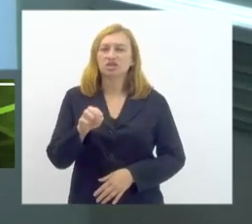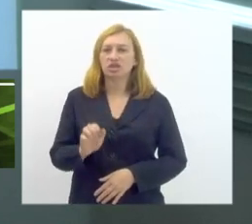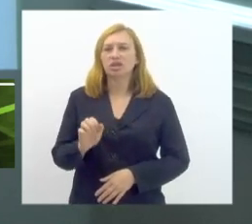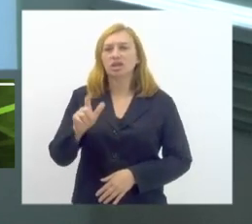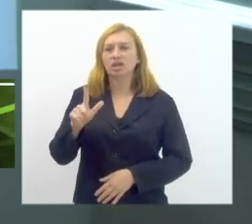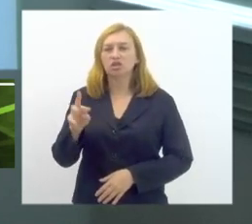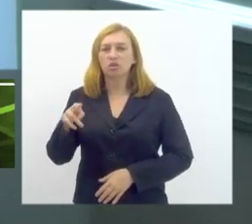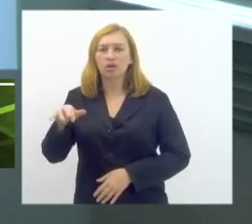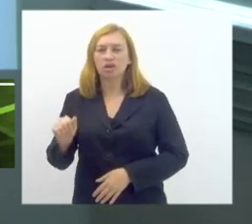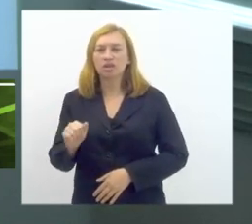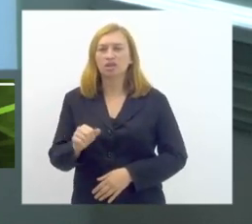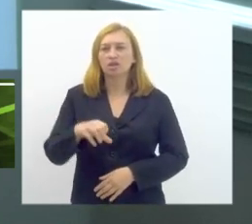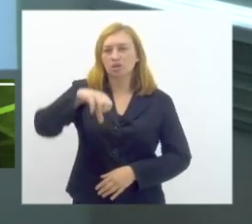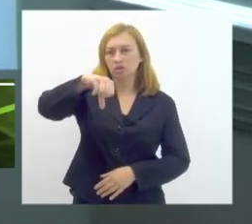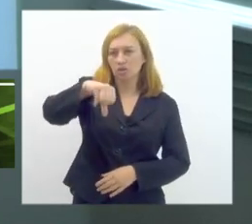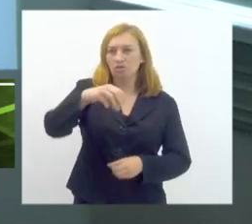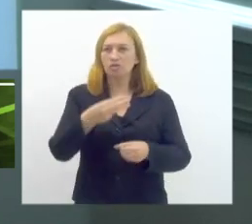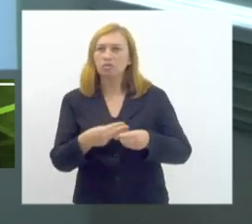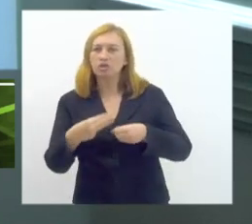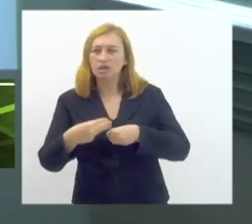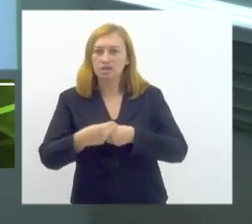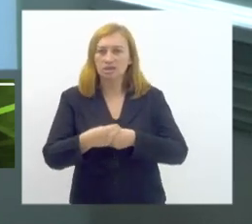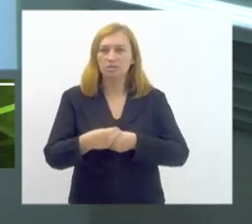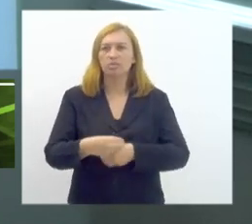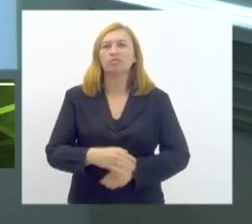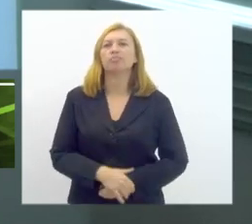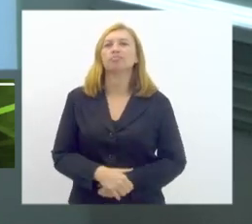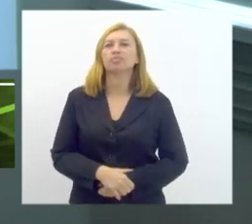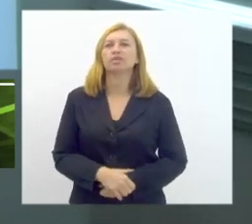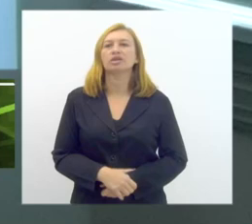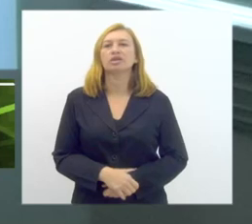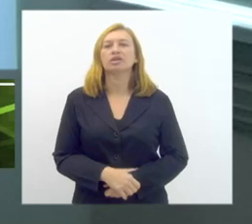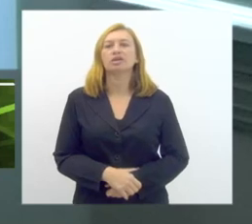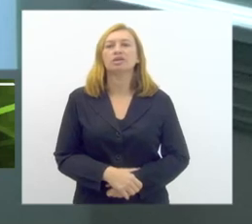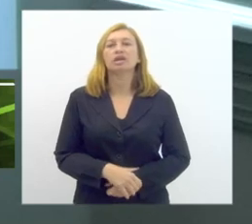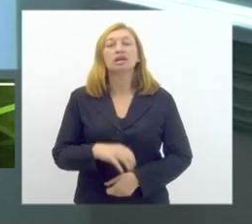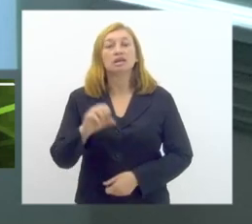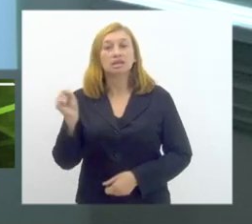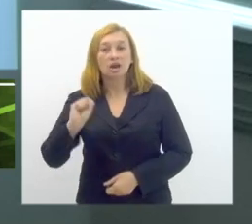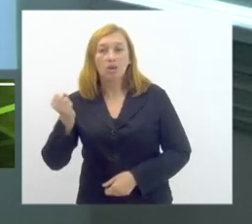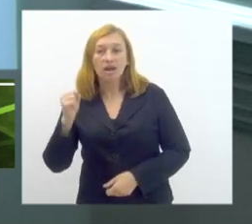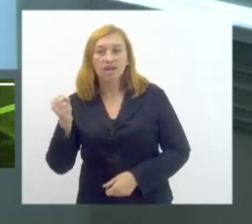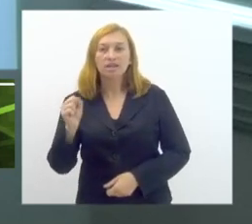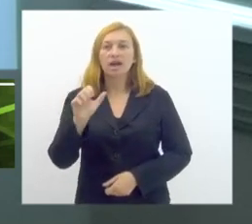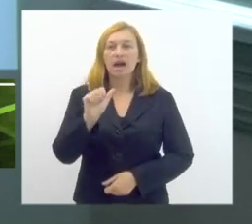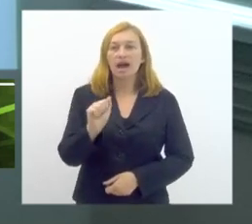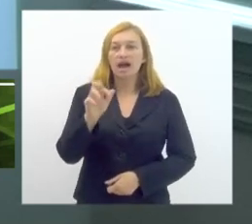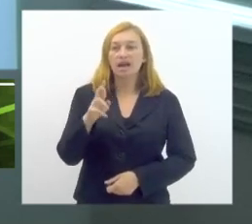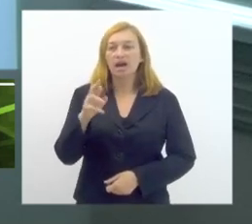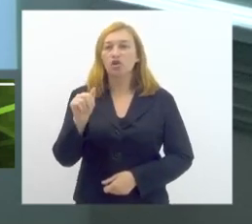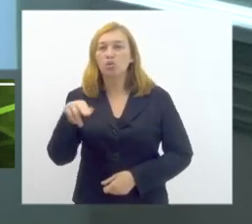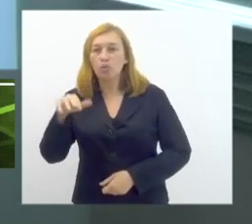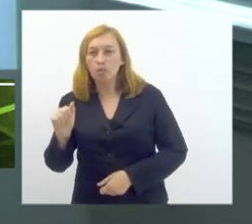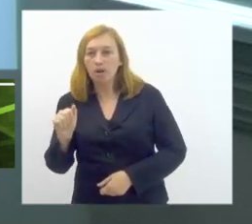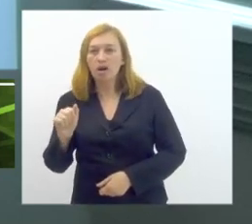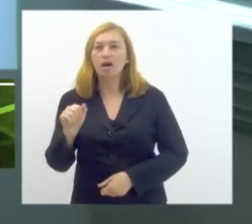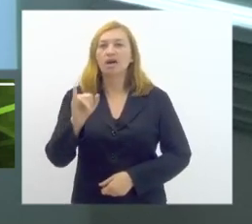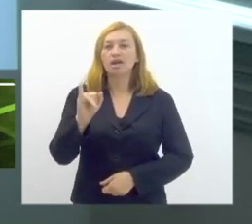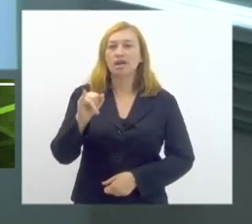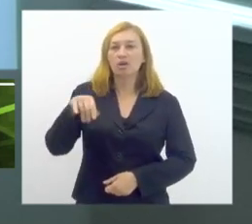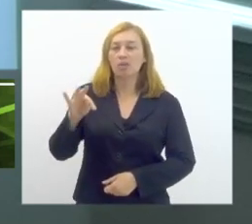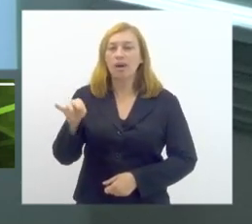ele abriga 9 municípios na nossa região. Iniciando no município de Saquarema, cuja prefeita Manuela é a